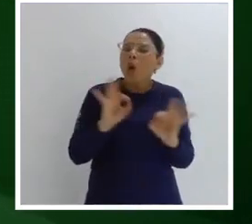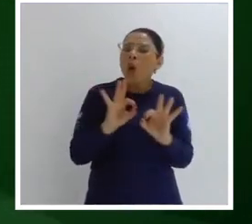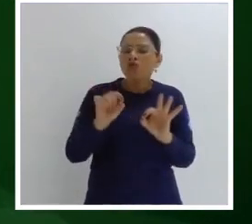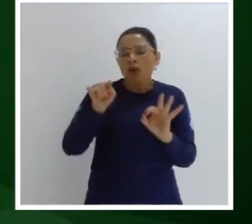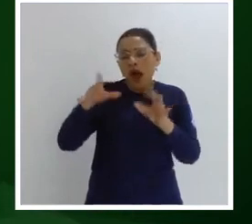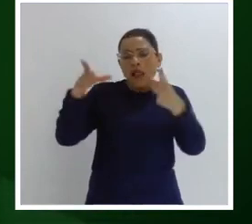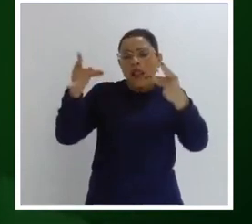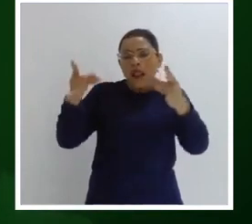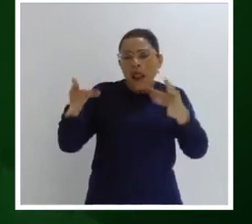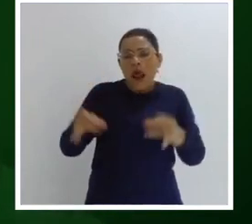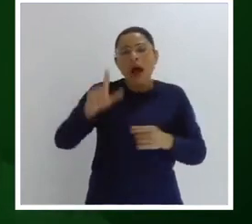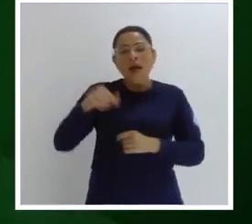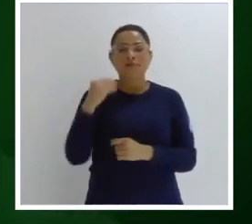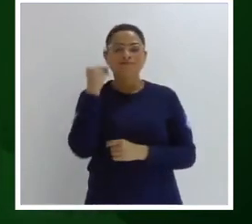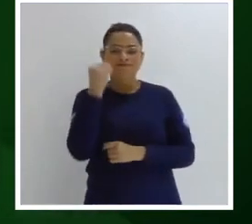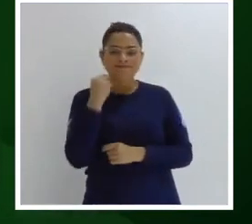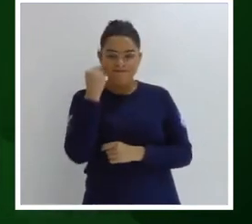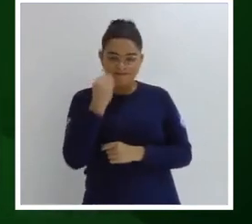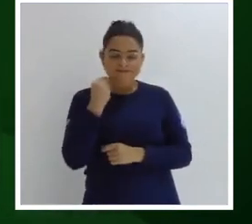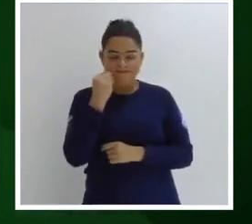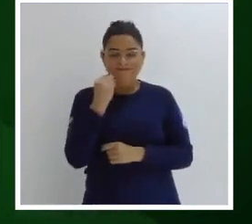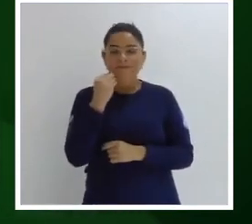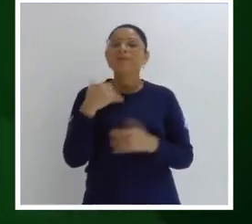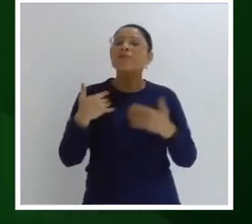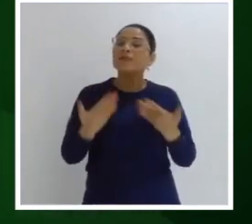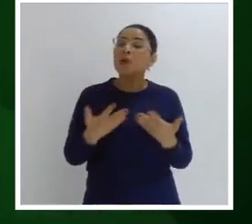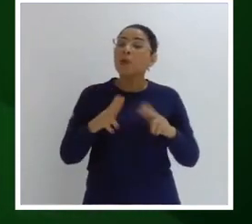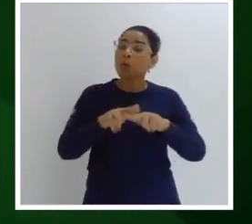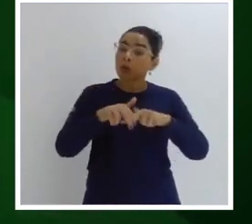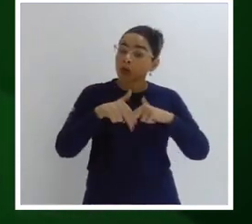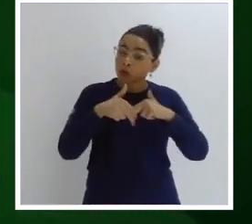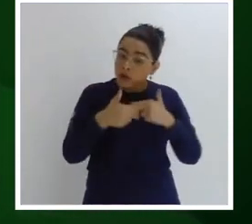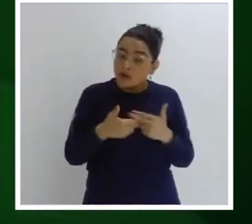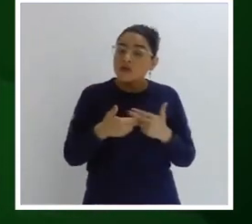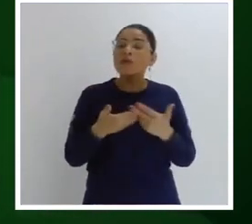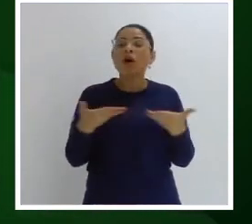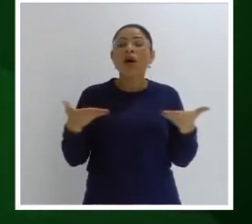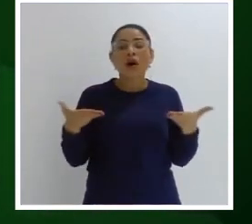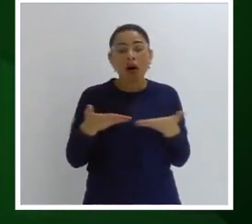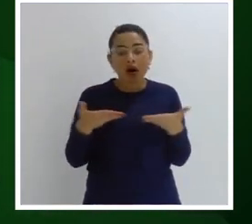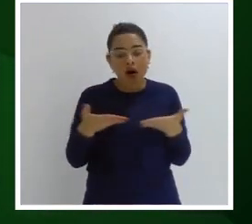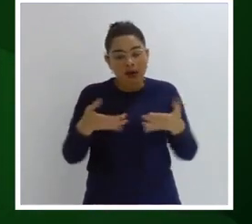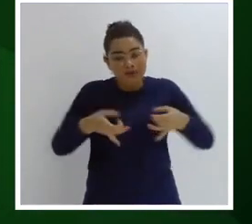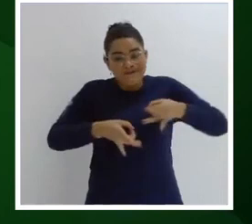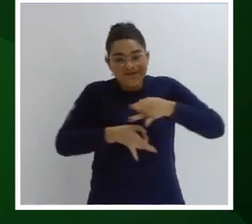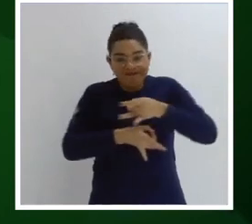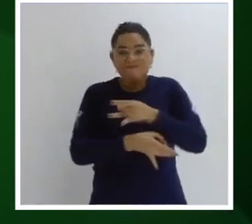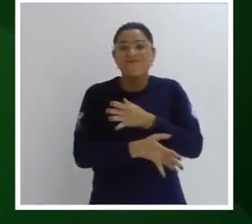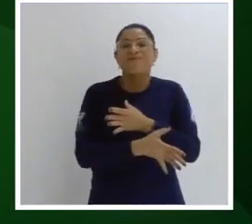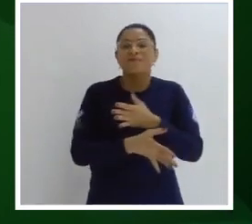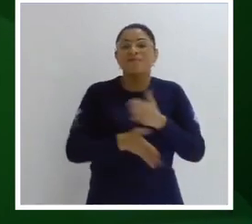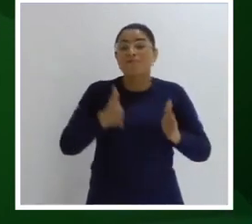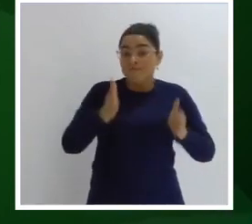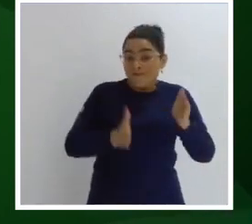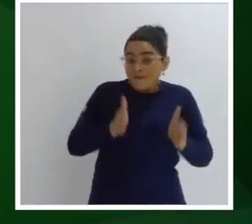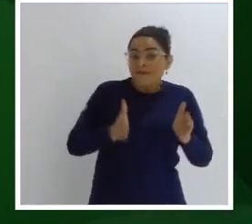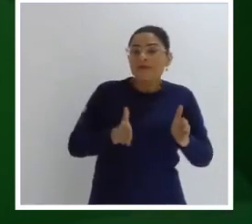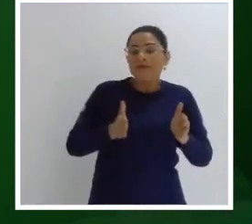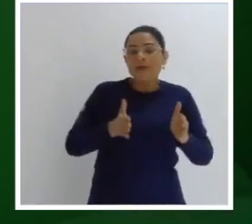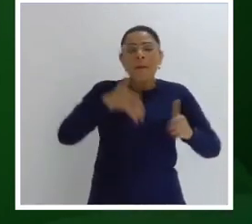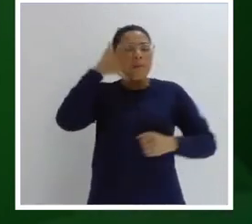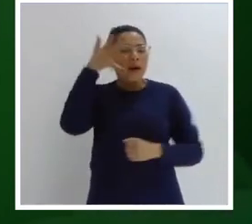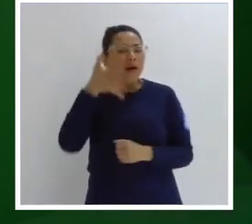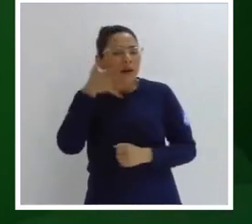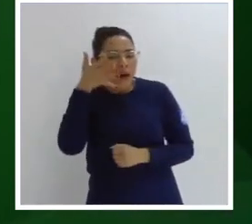Portal que são as experiências é por isso que o fórum encerra uma fase dele agora né a fase das